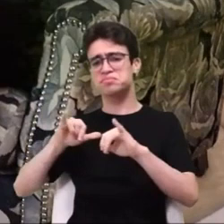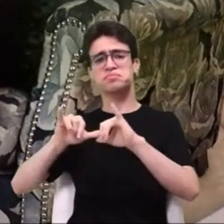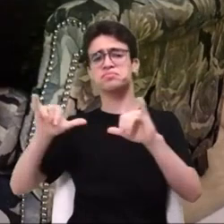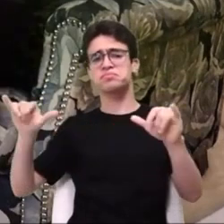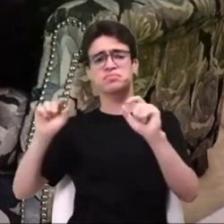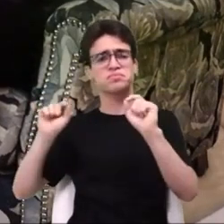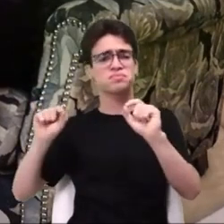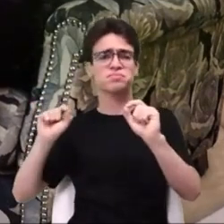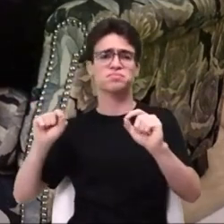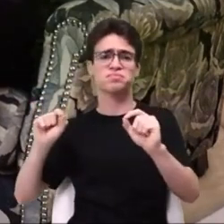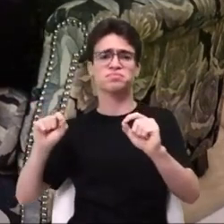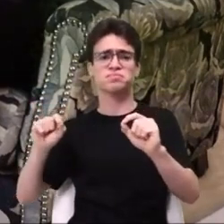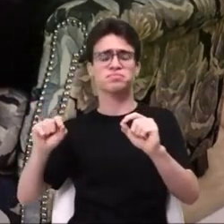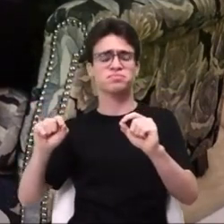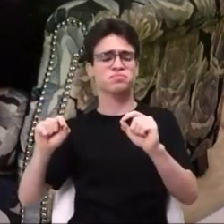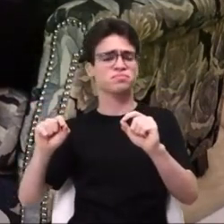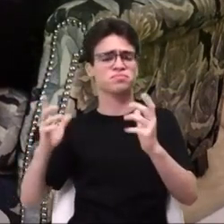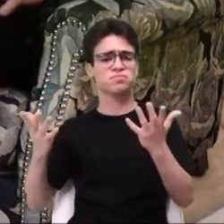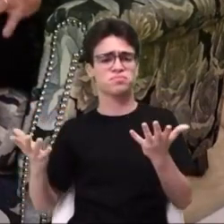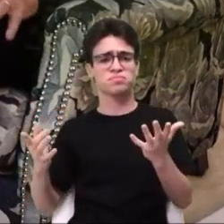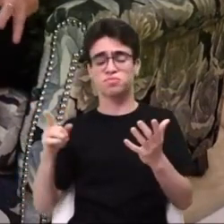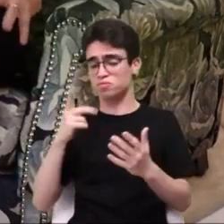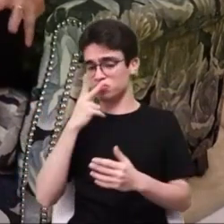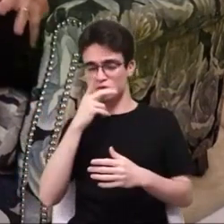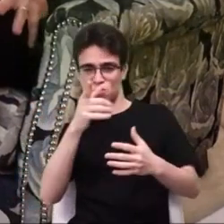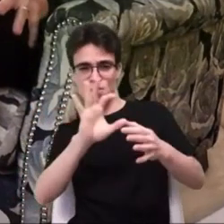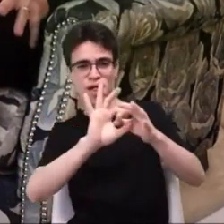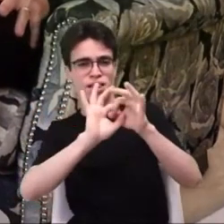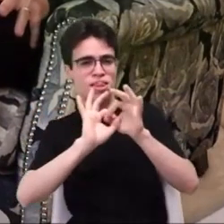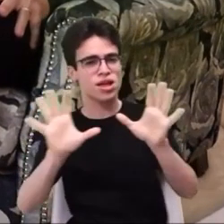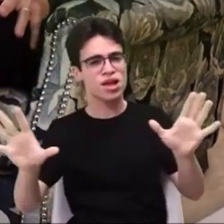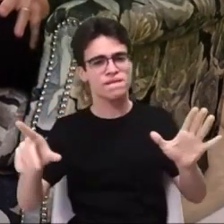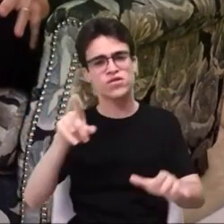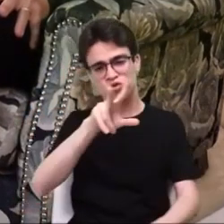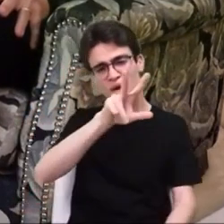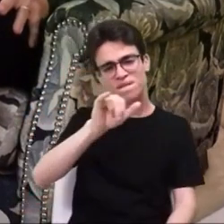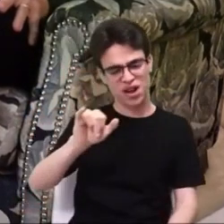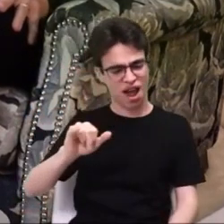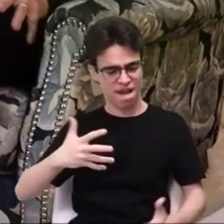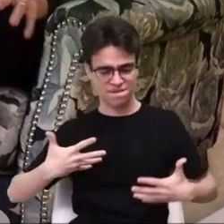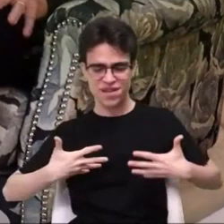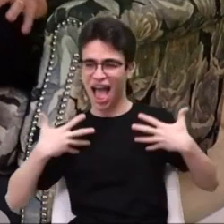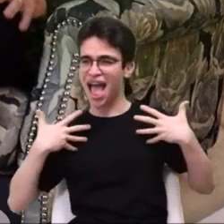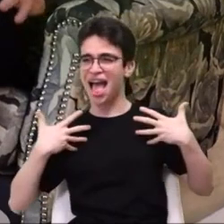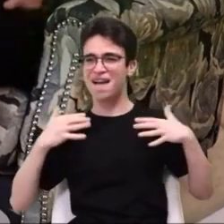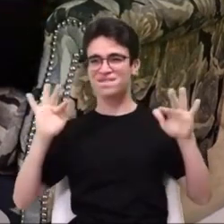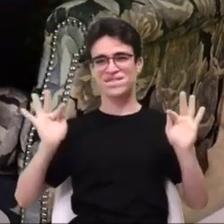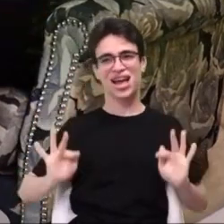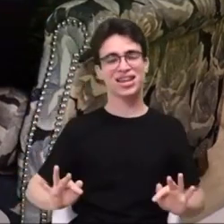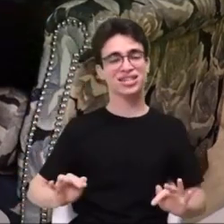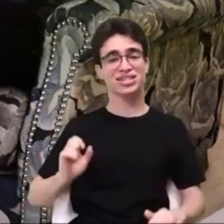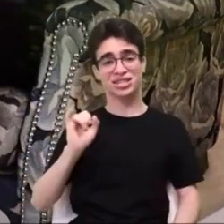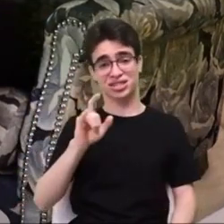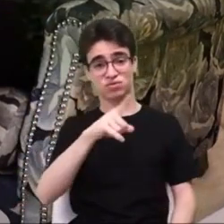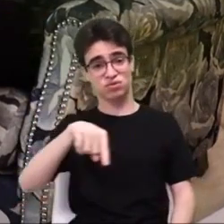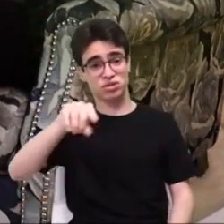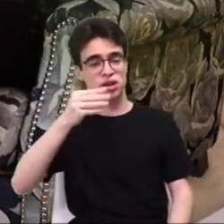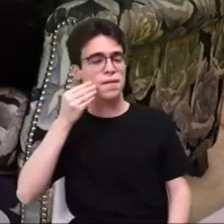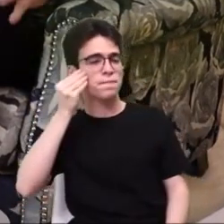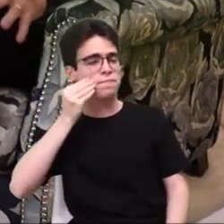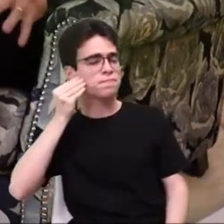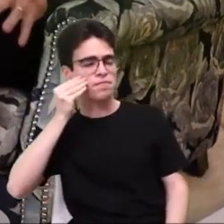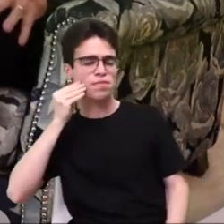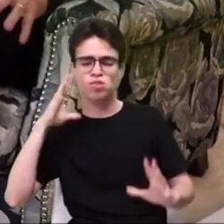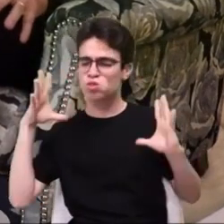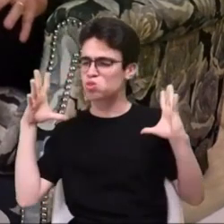mensagem? Né? Qual é o discurso? Você é livre, você vai ser feliz, né, quando você estiver experimentando todas